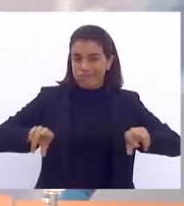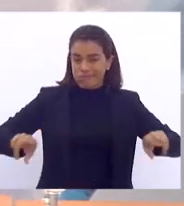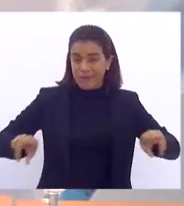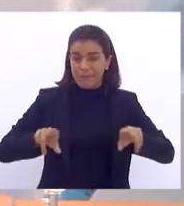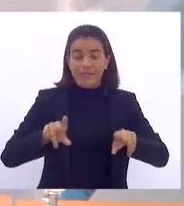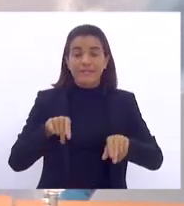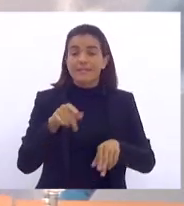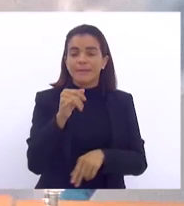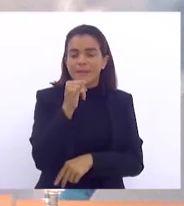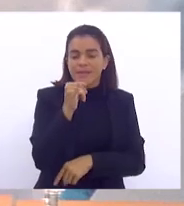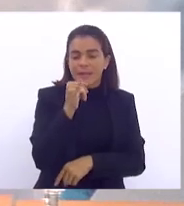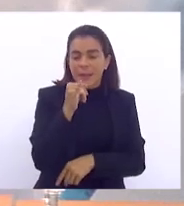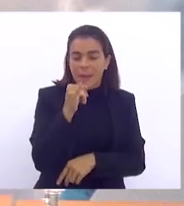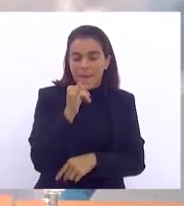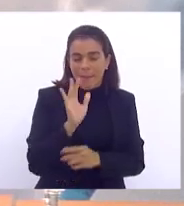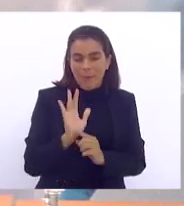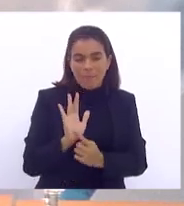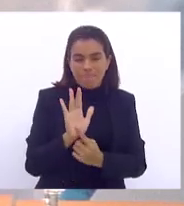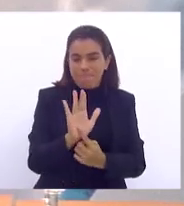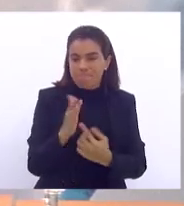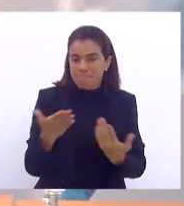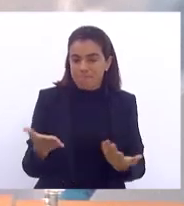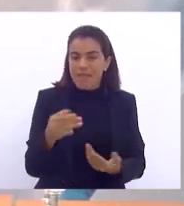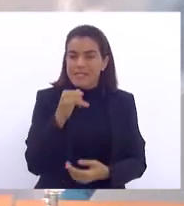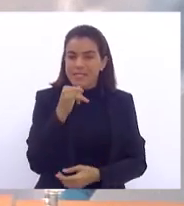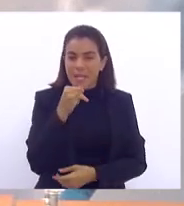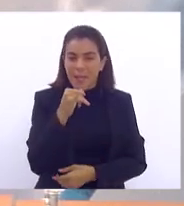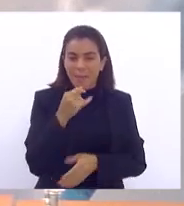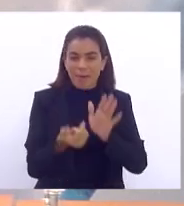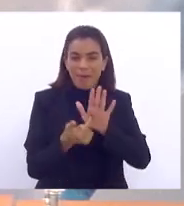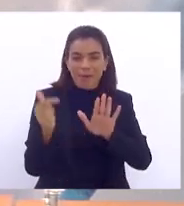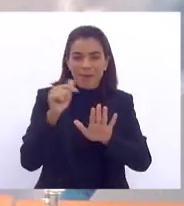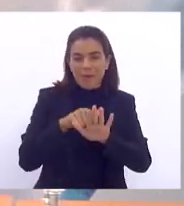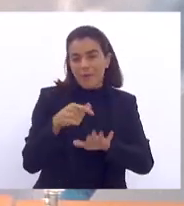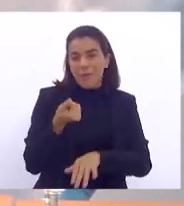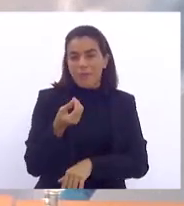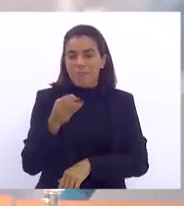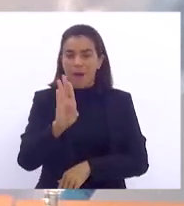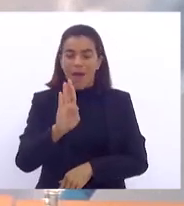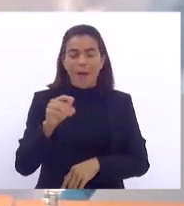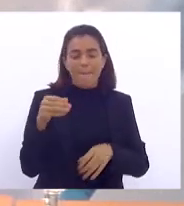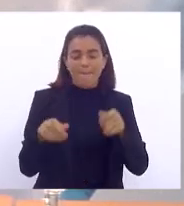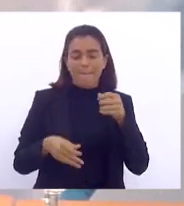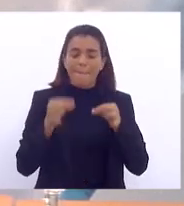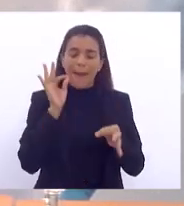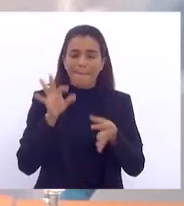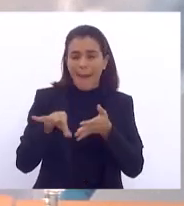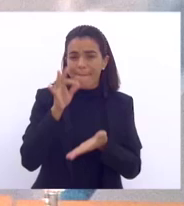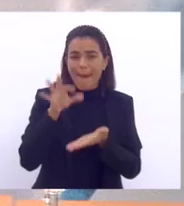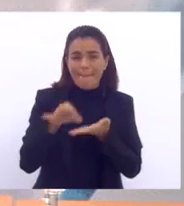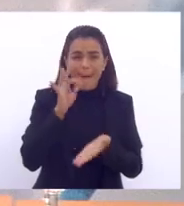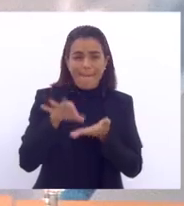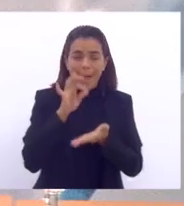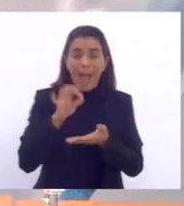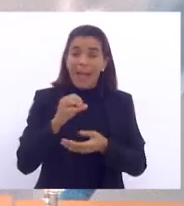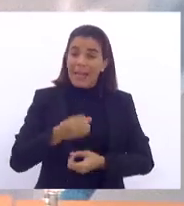um exemplo muito prático é muito mais fácil a gente num botiquinho tomando uma cerveja comendo alguma coisa qualquer um tem liberdade de por exemplo